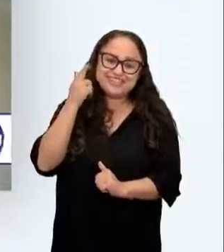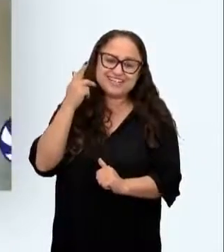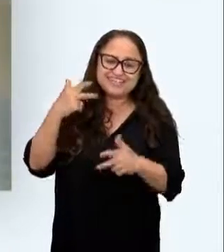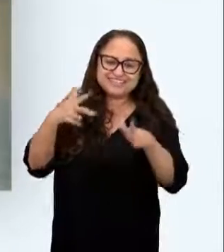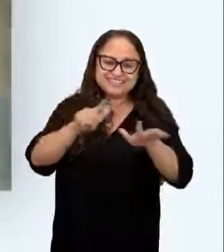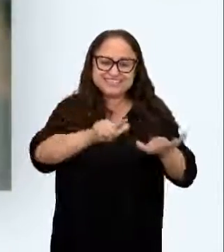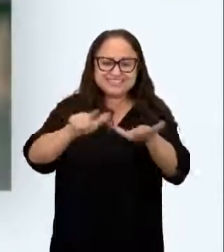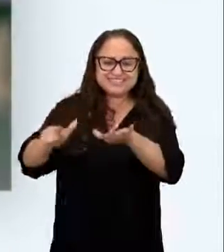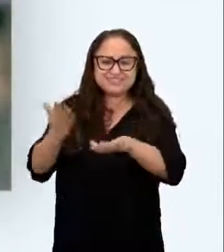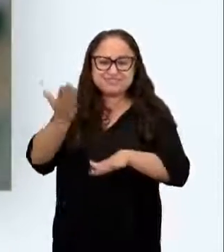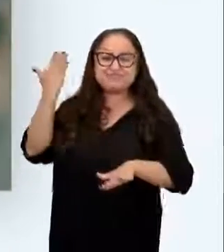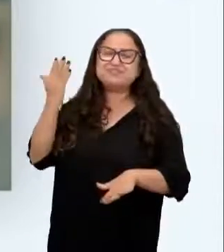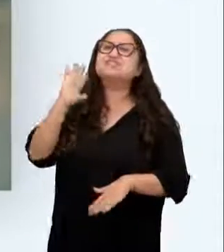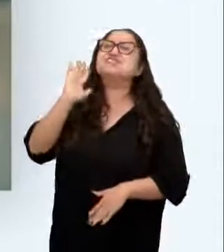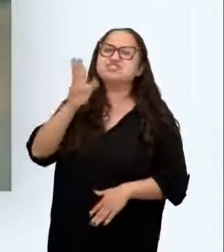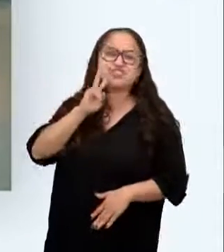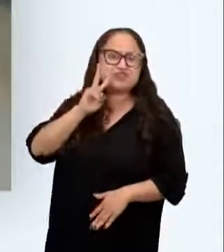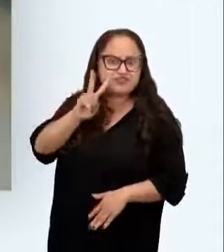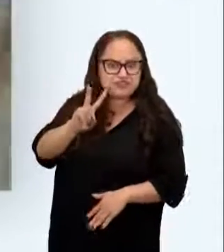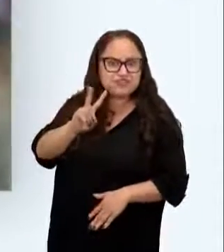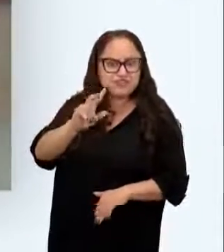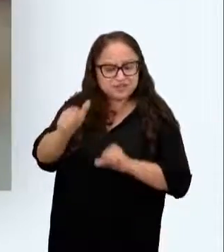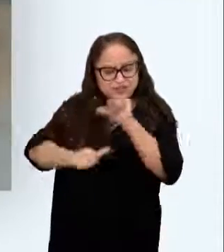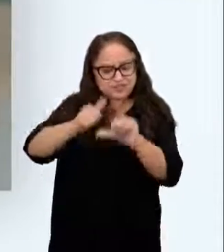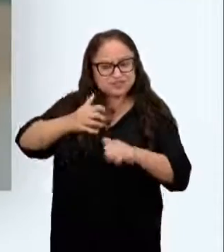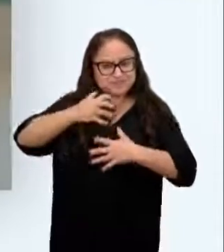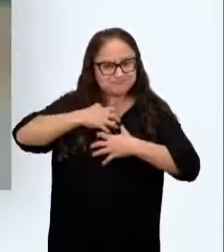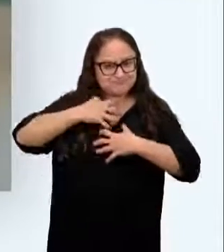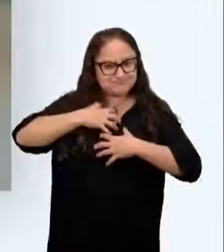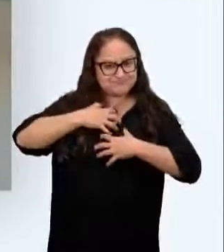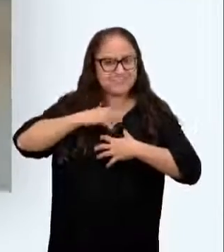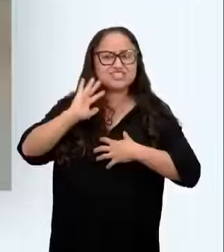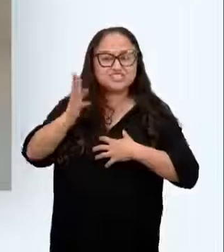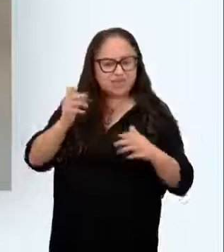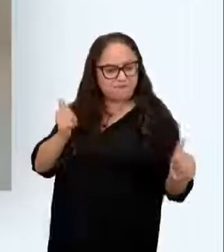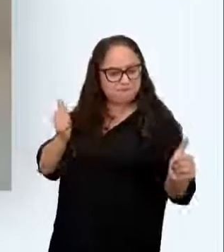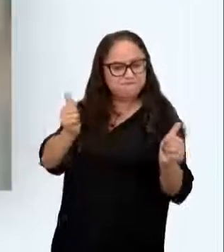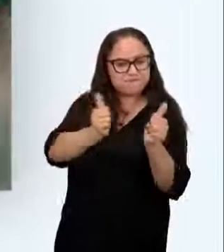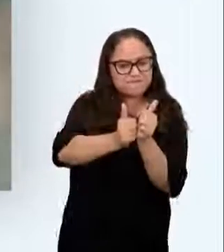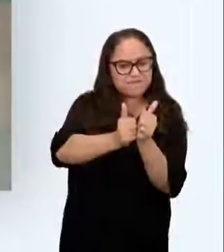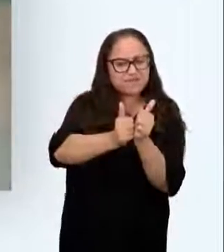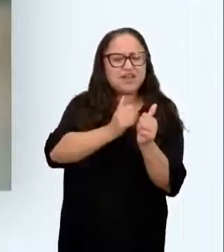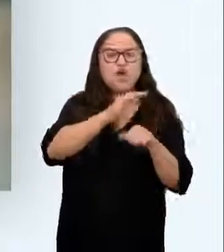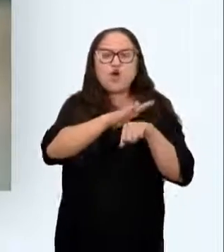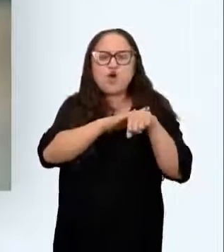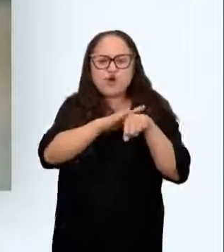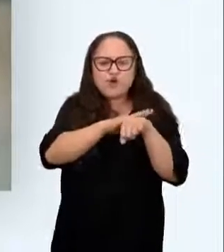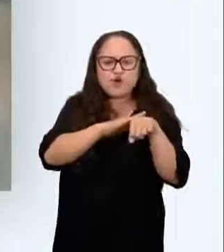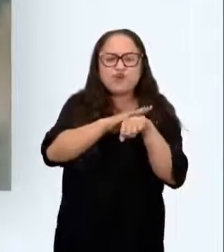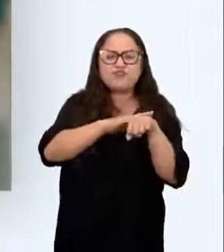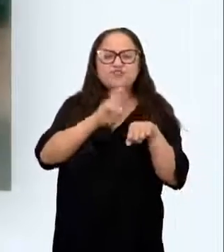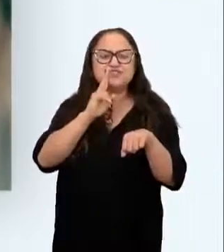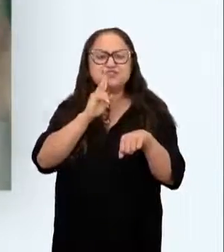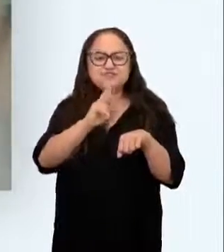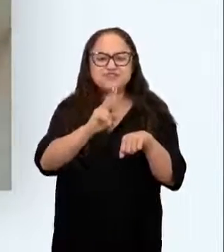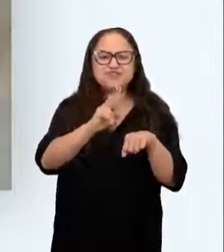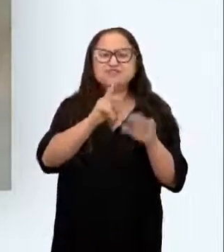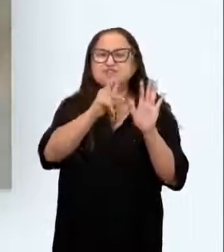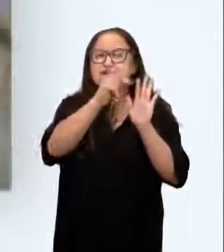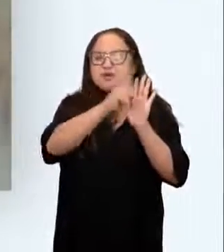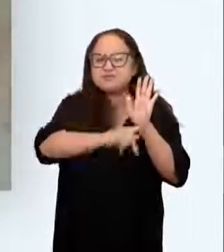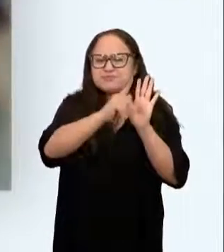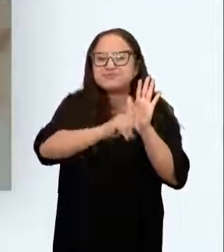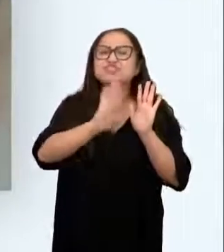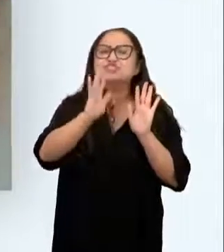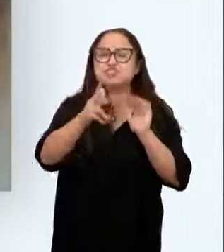passada mesmo, eu já estou vendo a mudança desses alunos. Então a gente chegou junto desses alunos, a gente conversou e hoje eles já estão mudados em uma